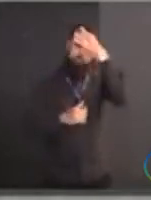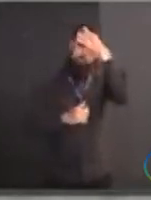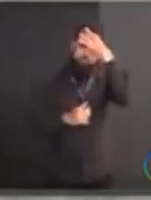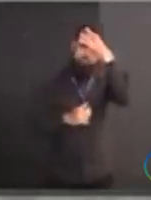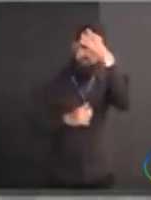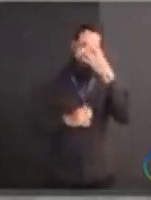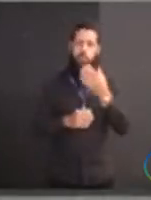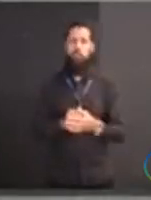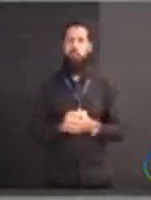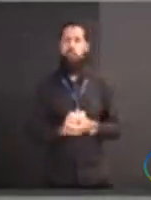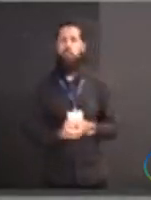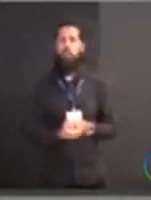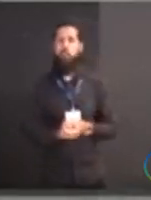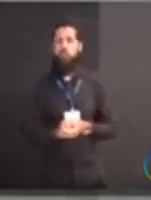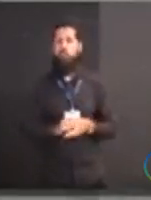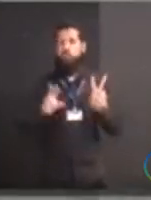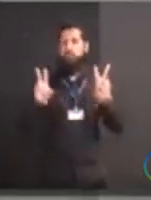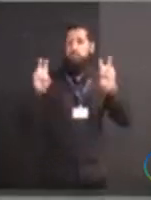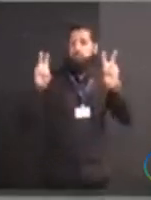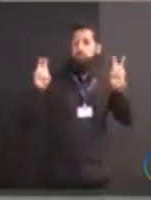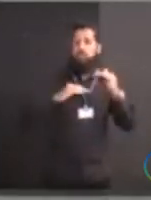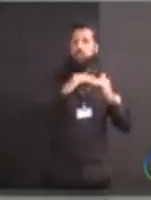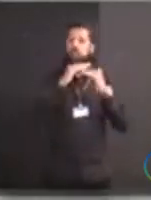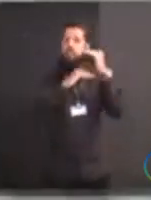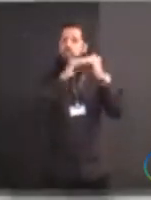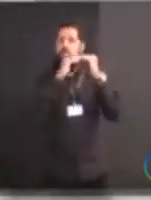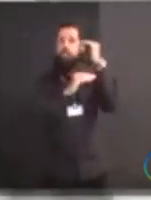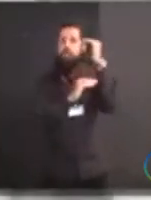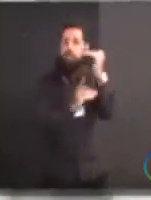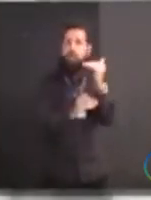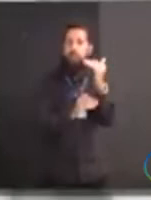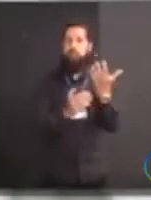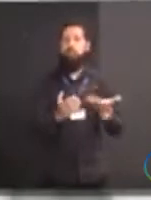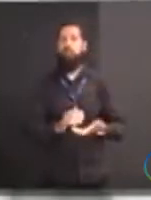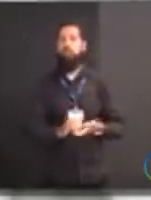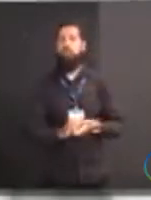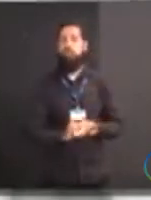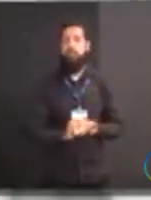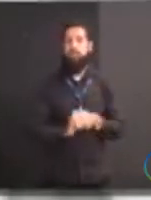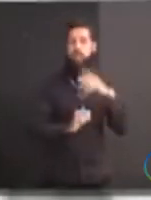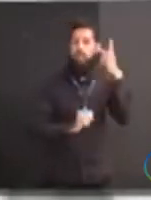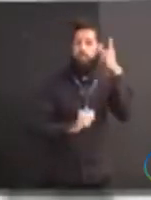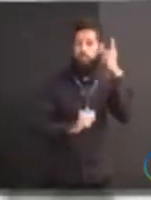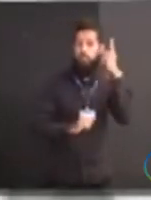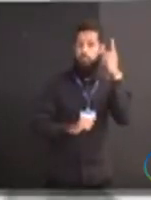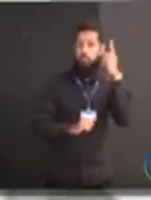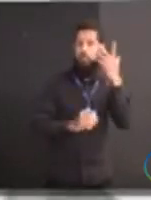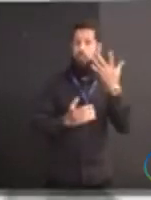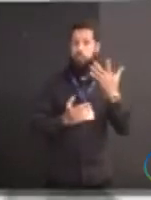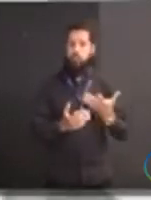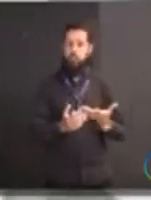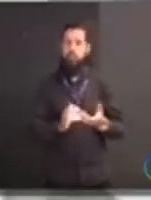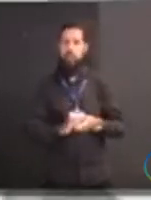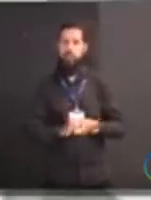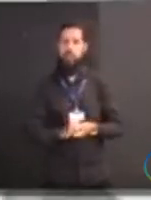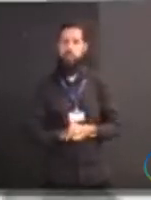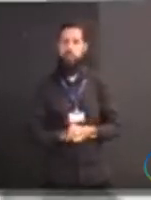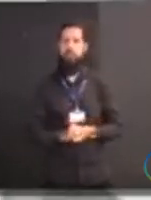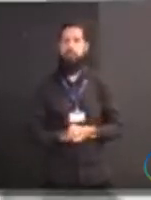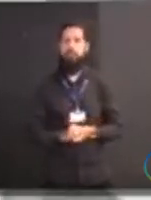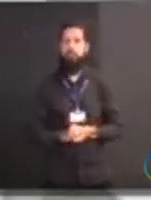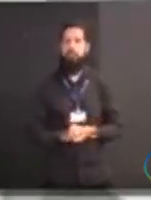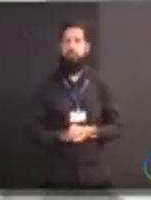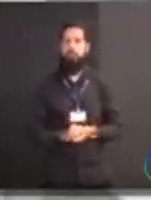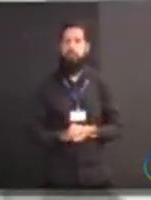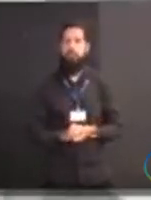sobre esse desenvolvimento considerado anormal ou supranormal até da inteligência.